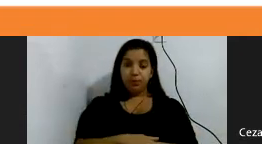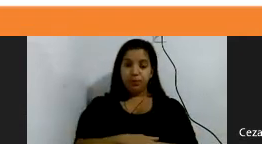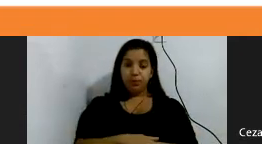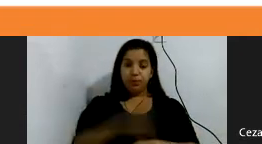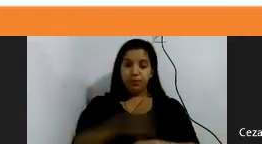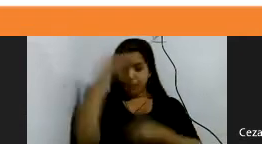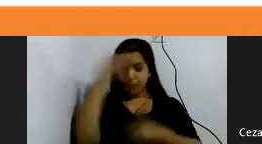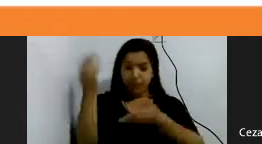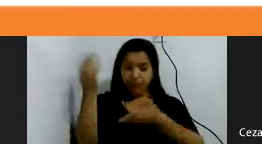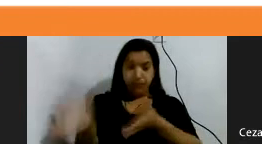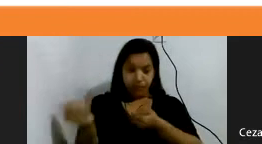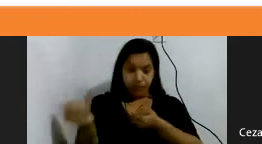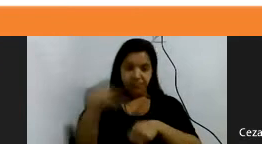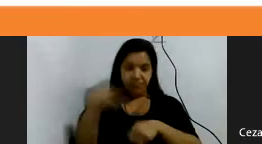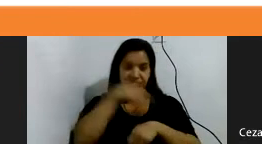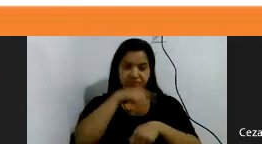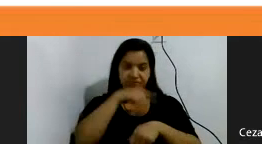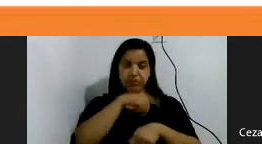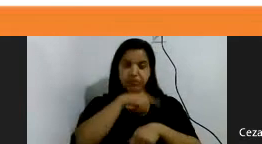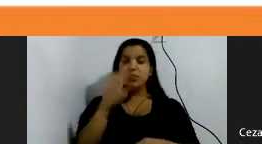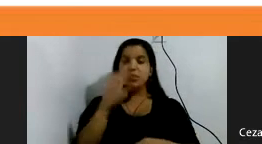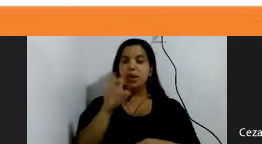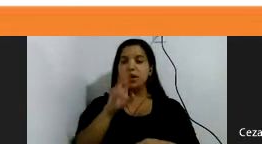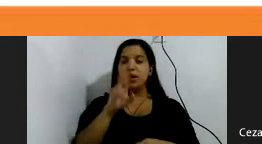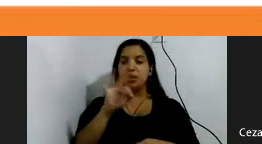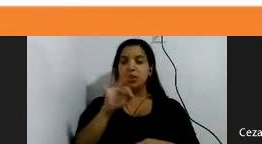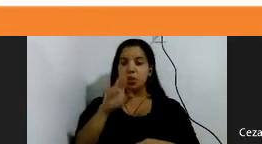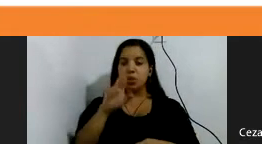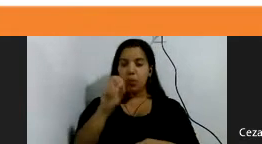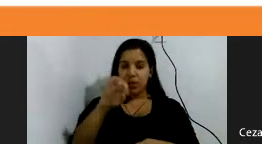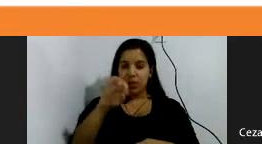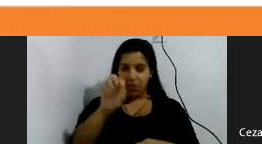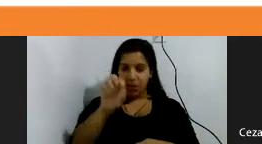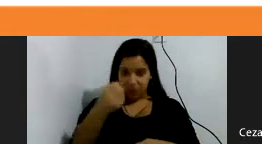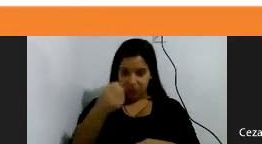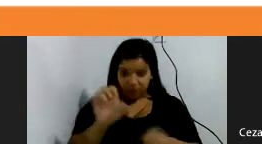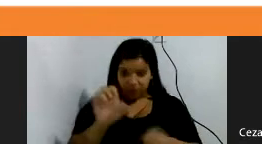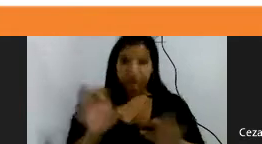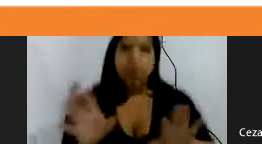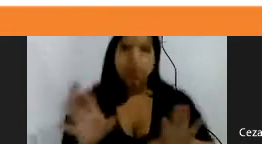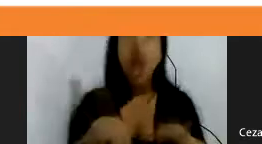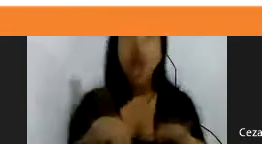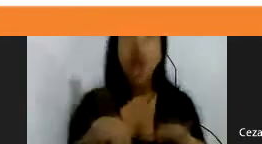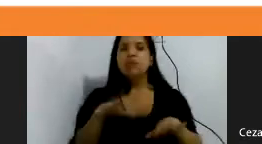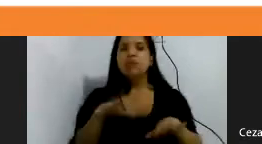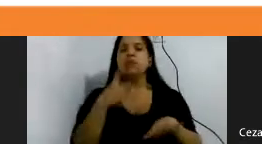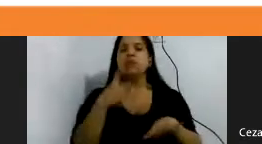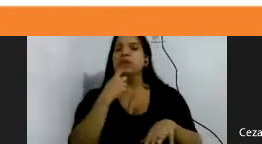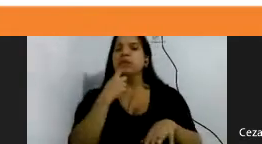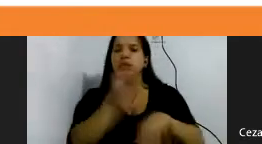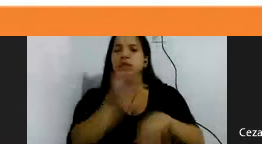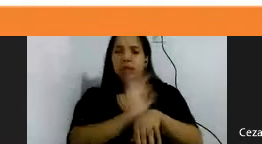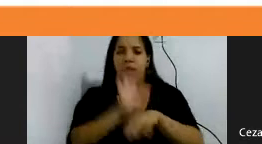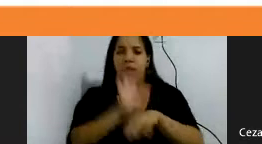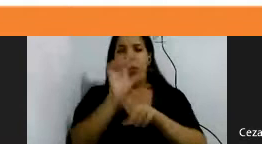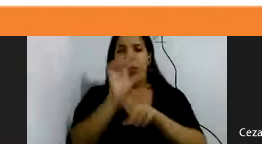mais jovens possuem a eritropoiese mais eficaz. Então, às vezes, um nível dele de hemoglobina mais baixo, ele